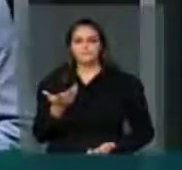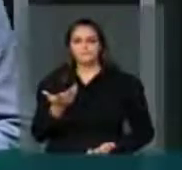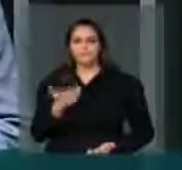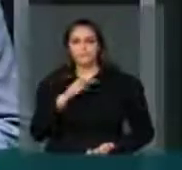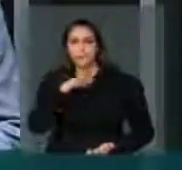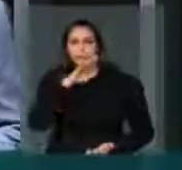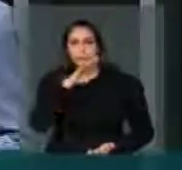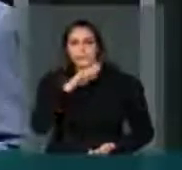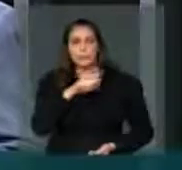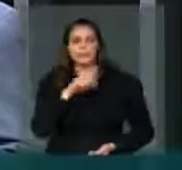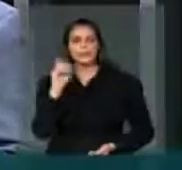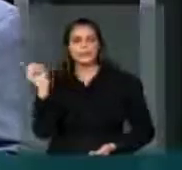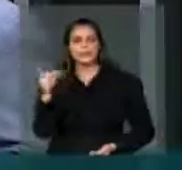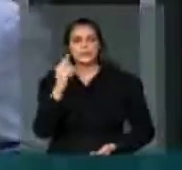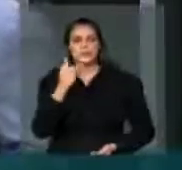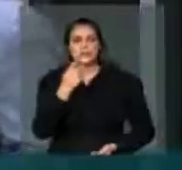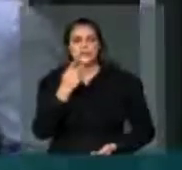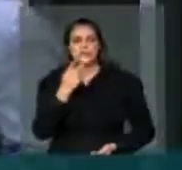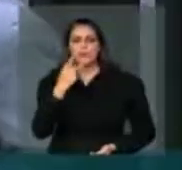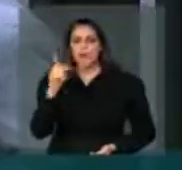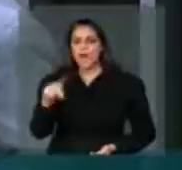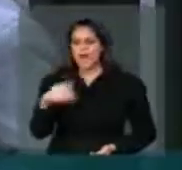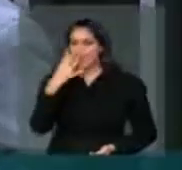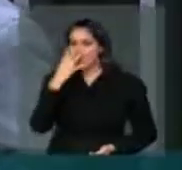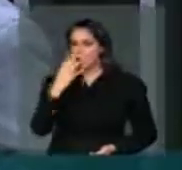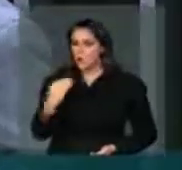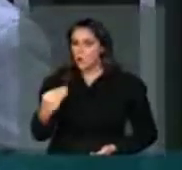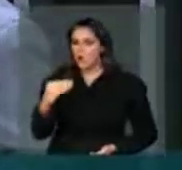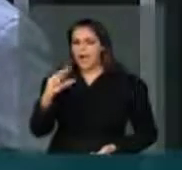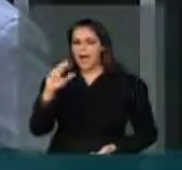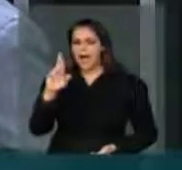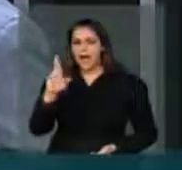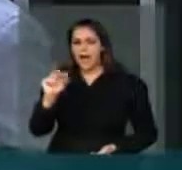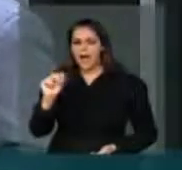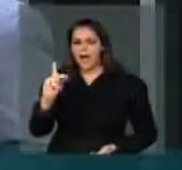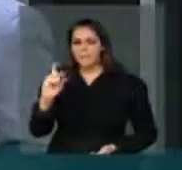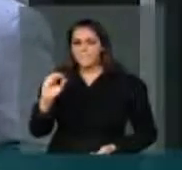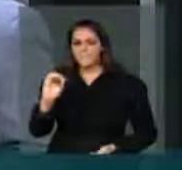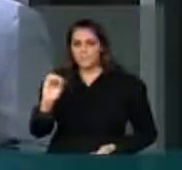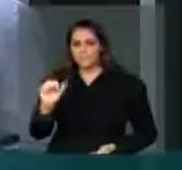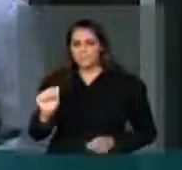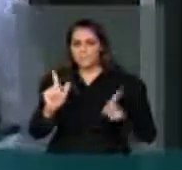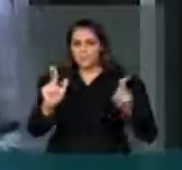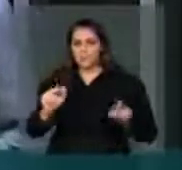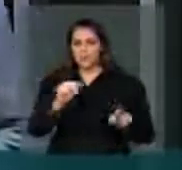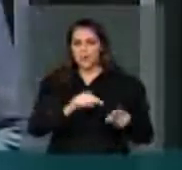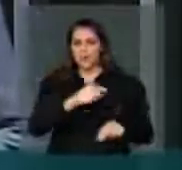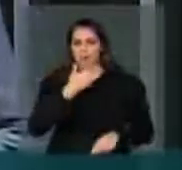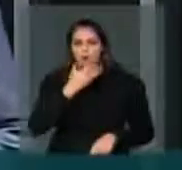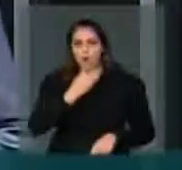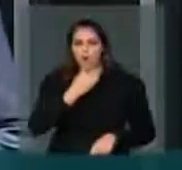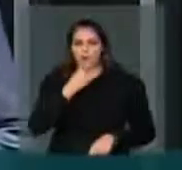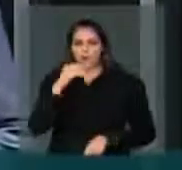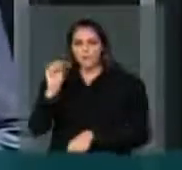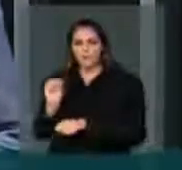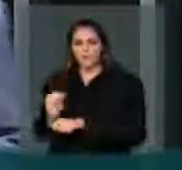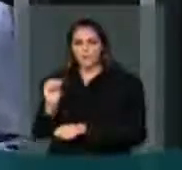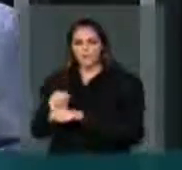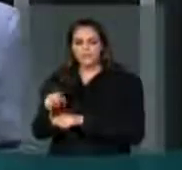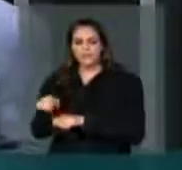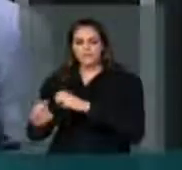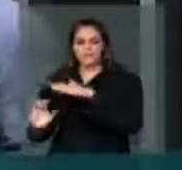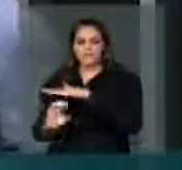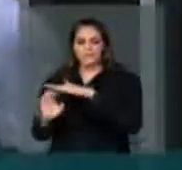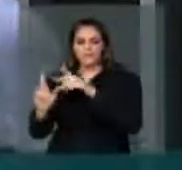Dilma colocou a raposa para tomar conta do galinheiro. Isso é muito ruim para o governo. Isso é